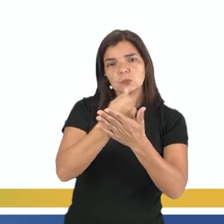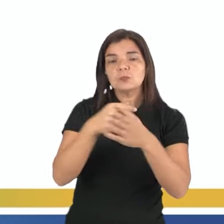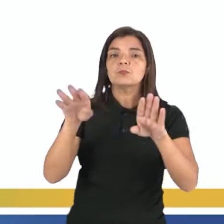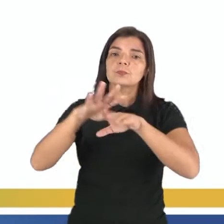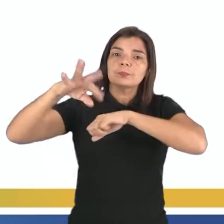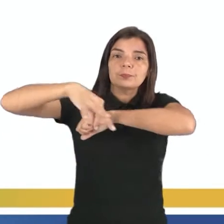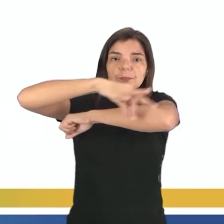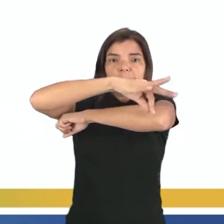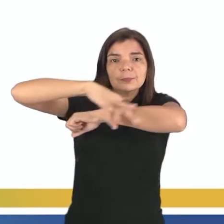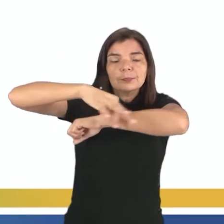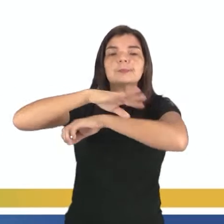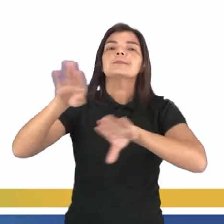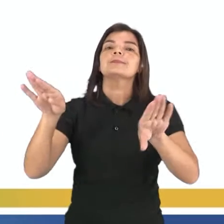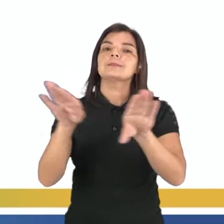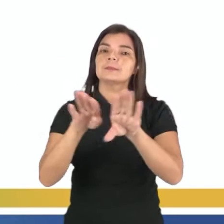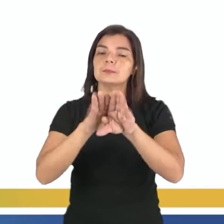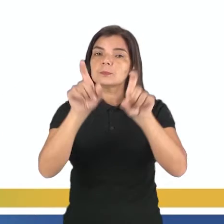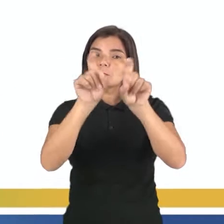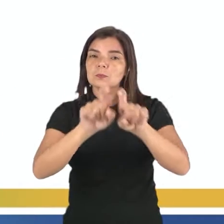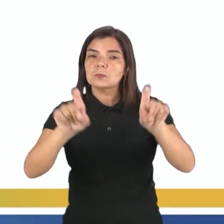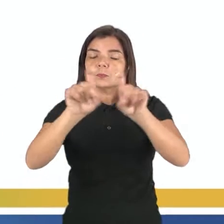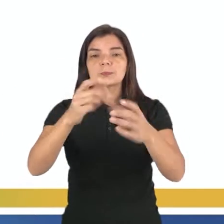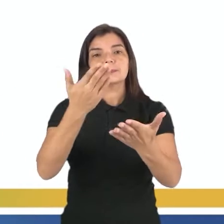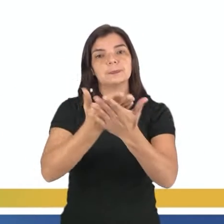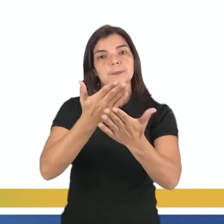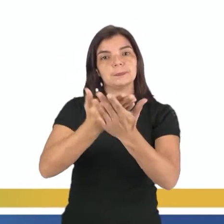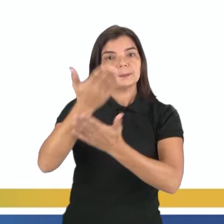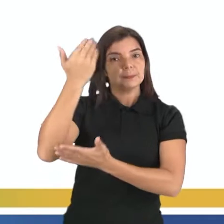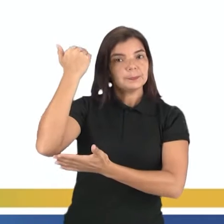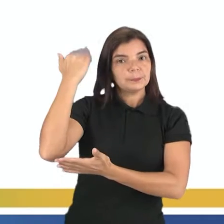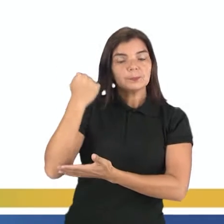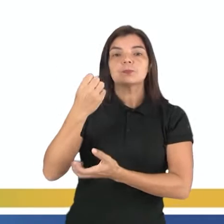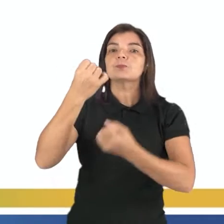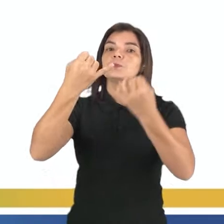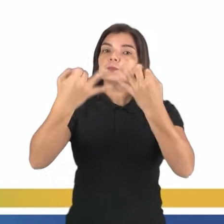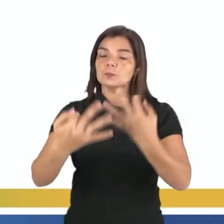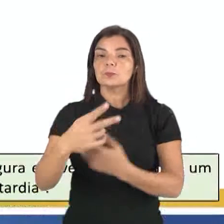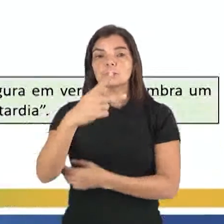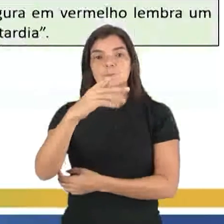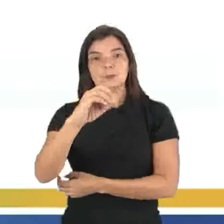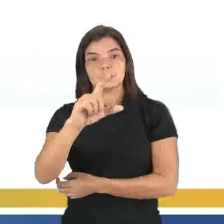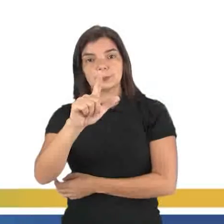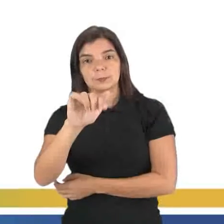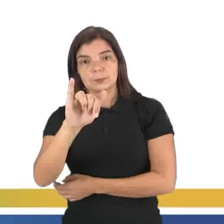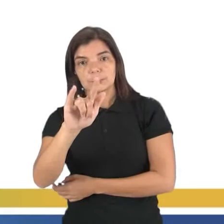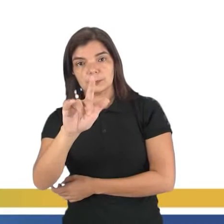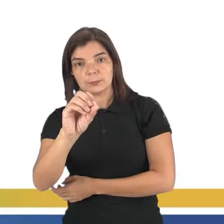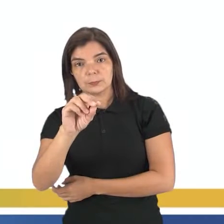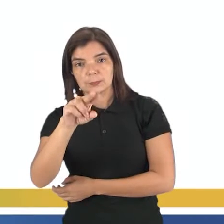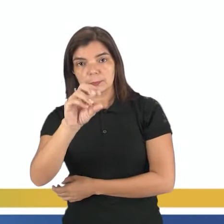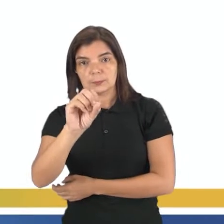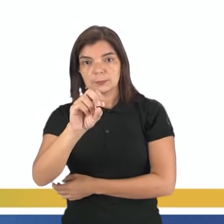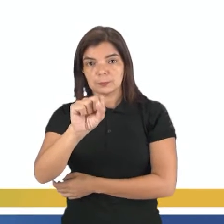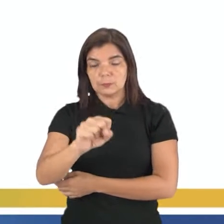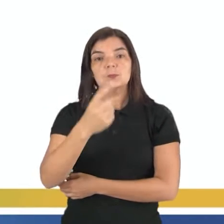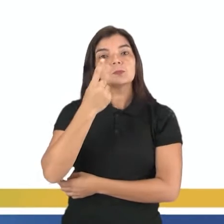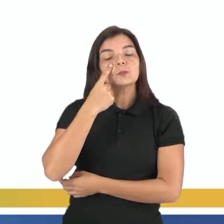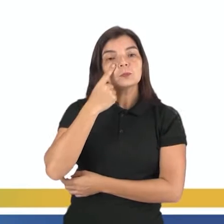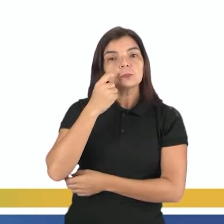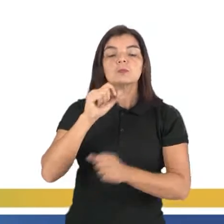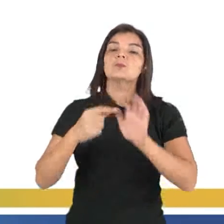e computação, como a gente tinha falado isso lá na aula passada sobre os polígonos, né? Então, veja